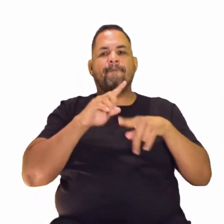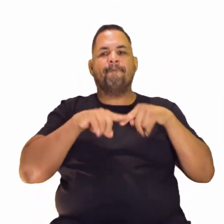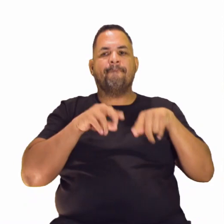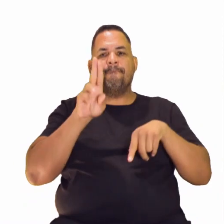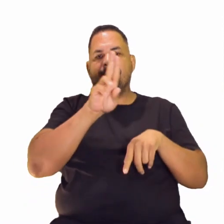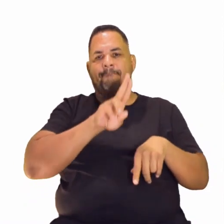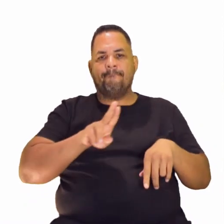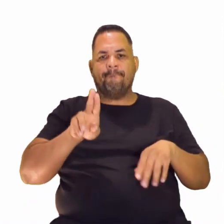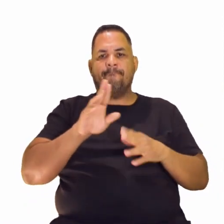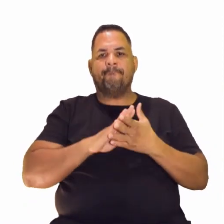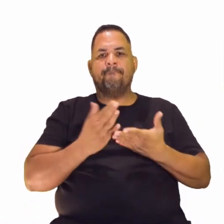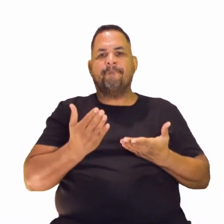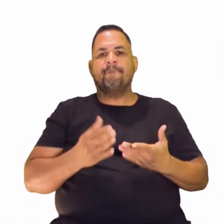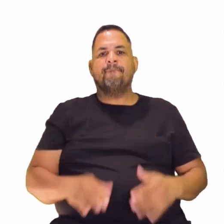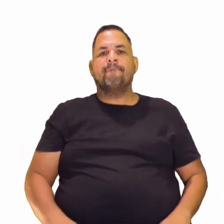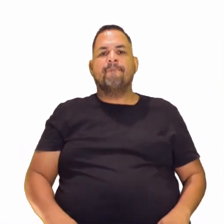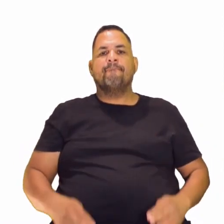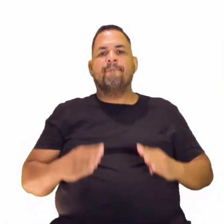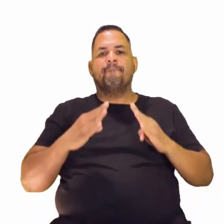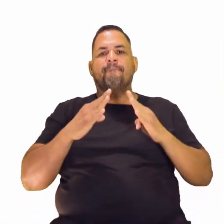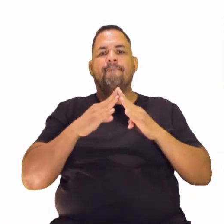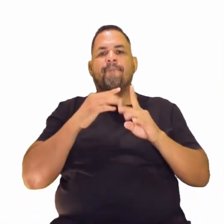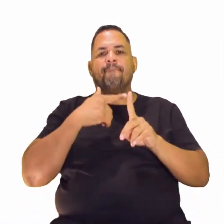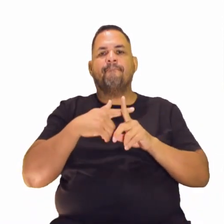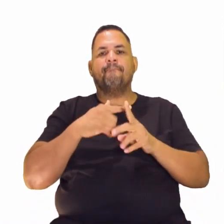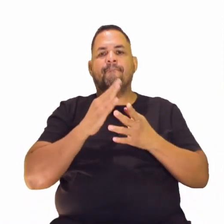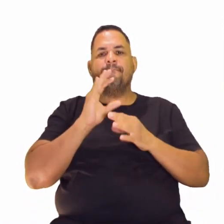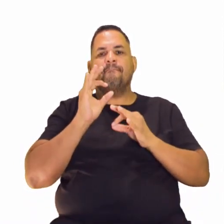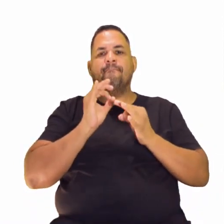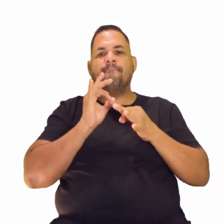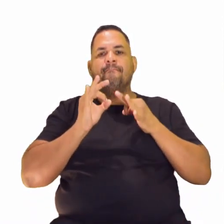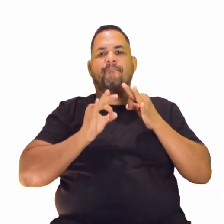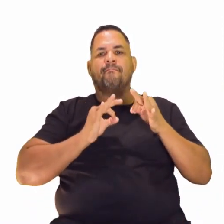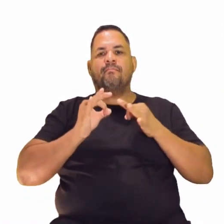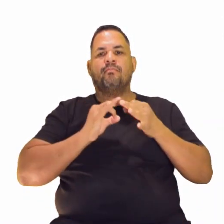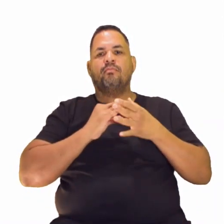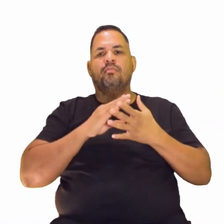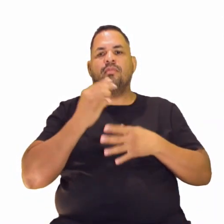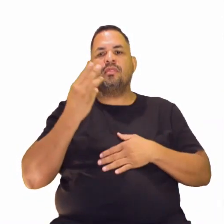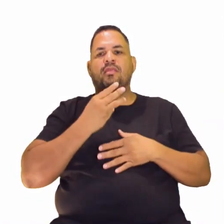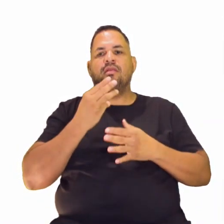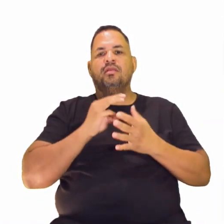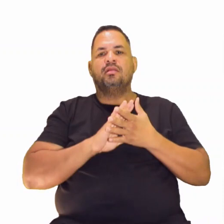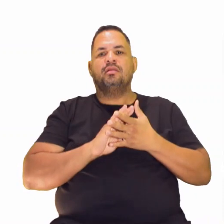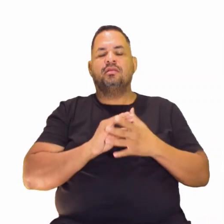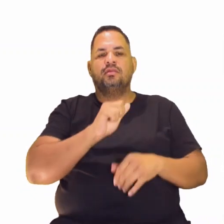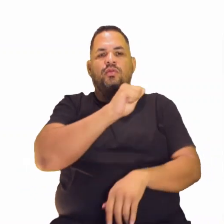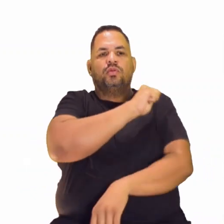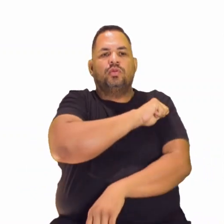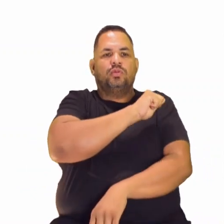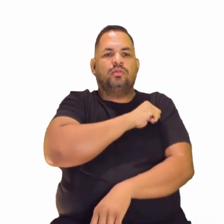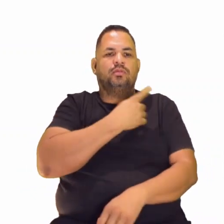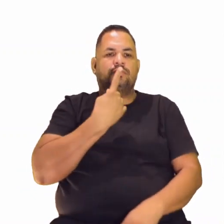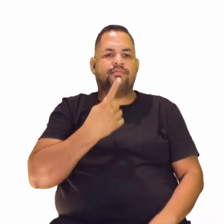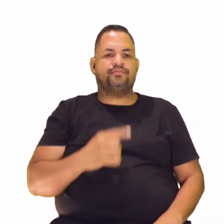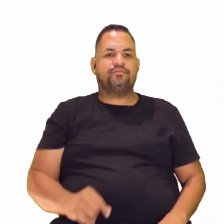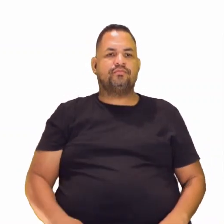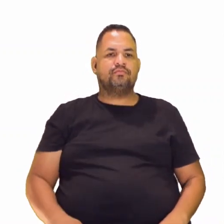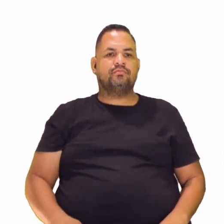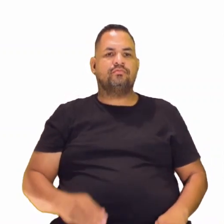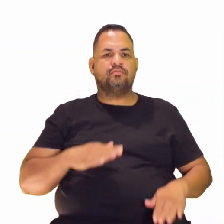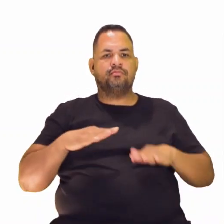usados. Então a igreja da Ordem Terceira de São Francisco, da Penitência, no Rio de Janeiro, e veja o seguinte aqui, ó,